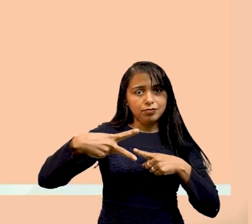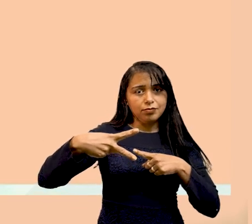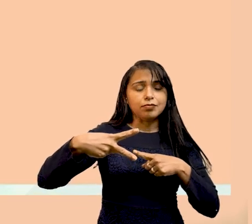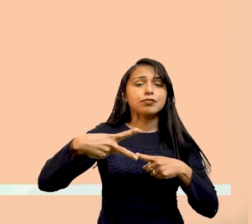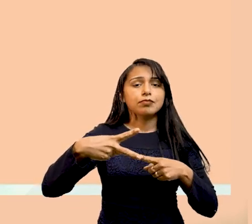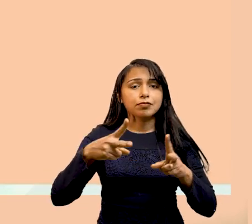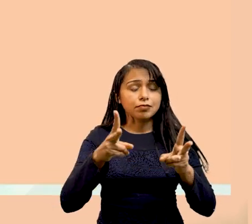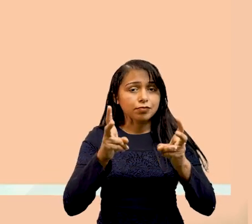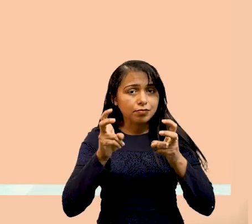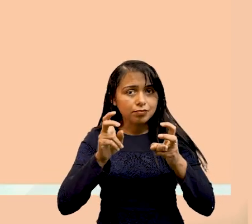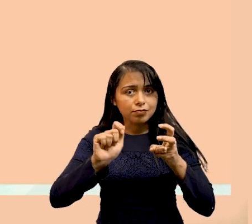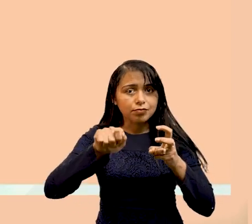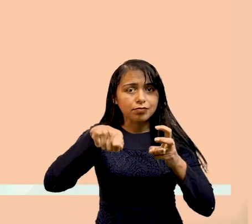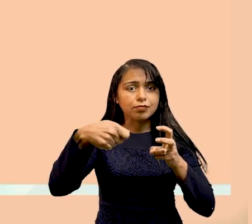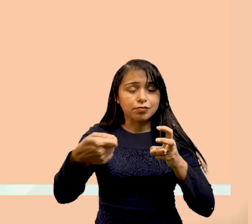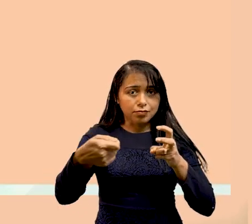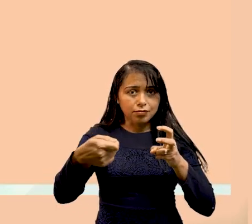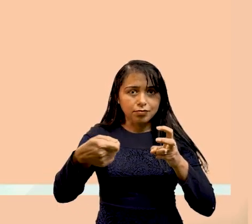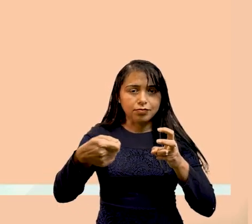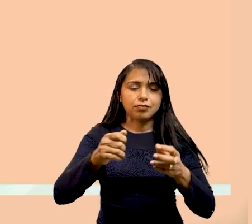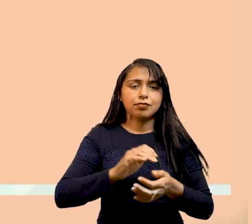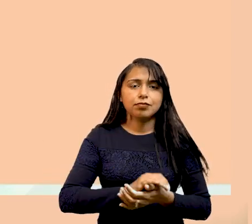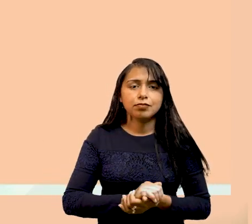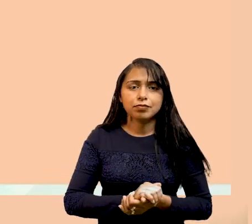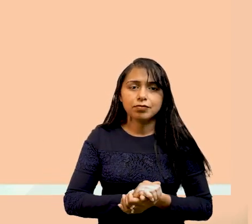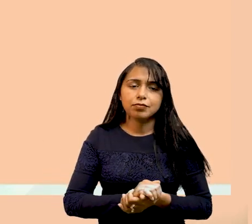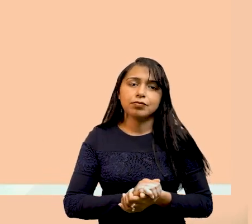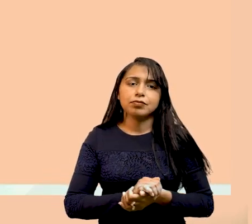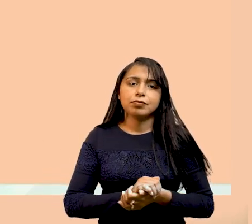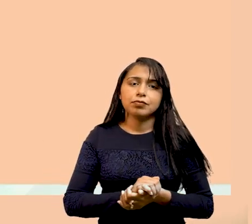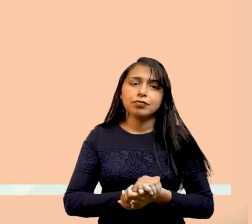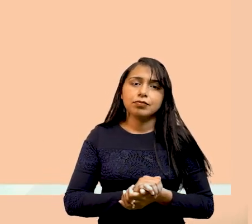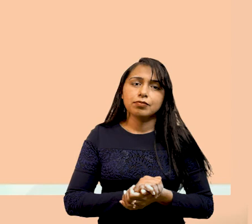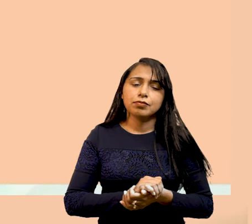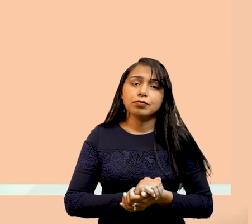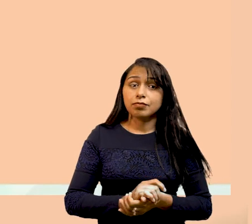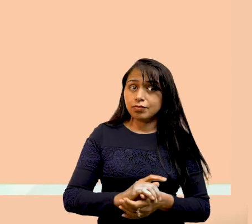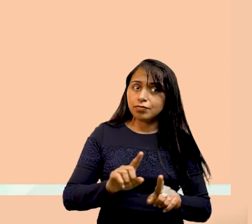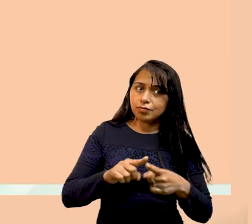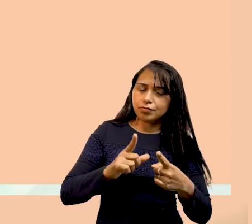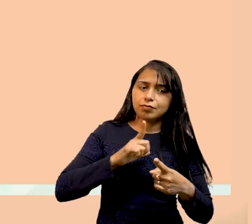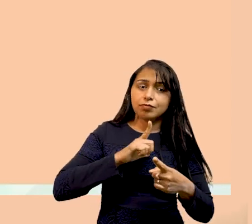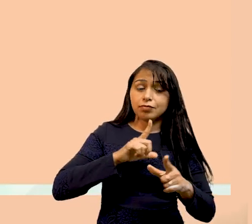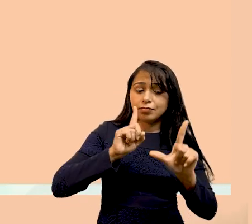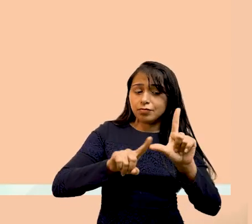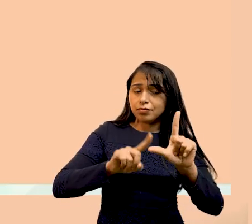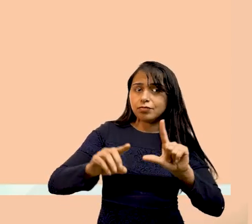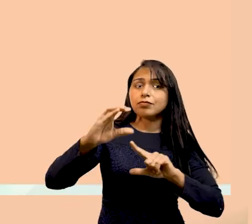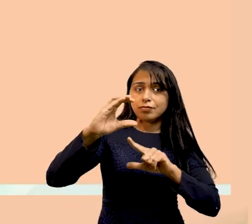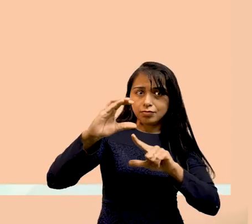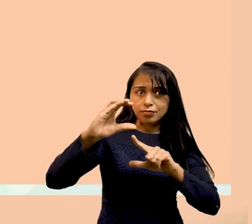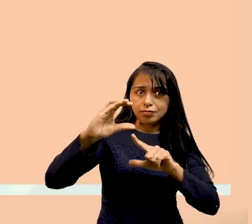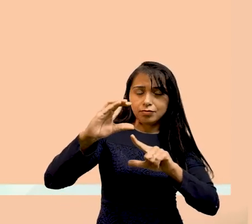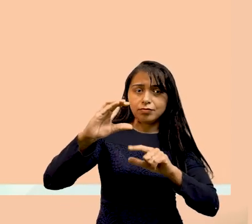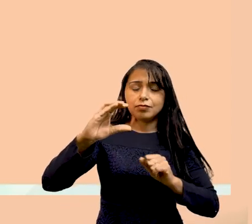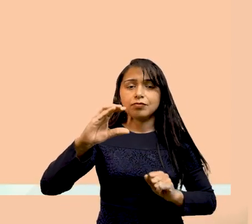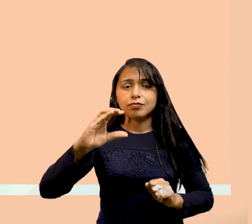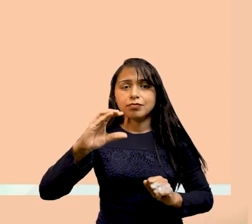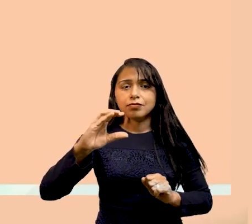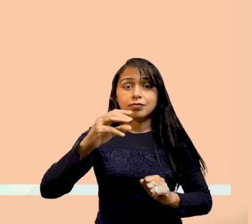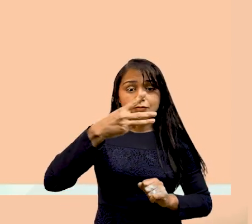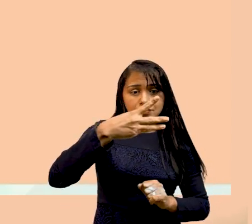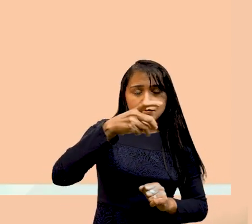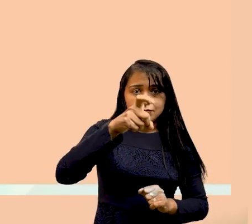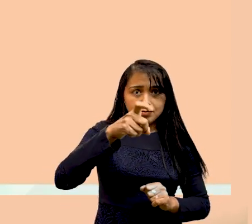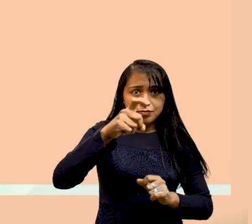dizendo que 2x mais 8 é maior que 3x mais 5, né? Mas aqui a gente tem também na letra C. Olha só. 3x